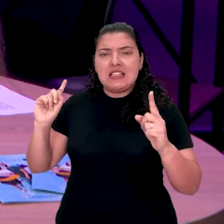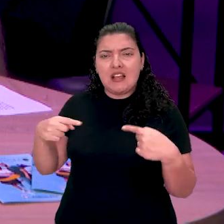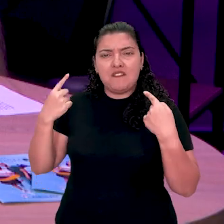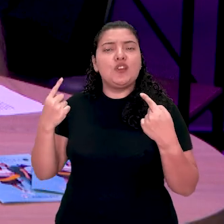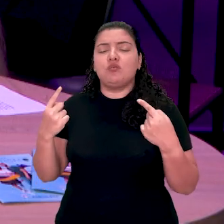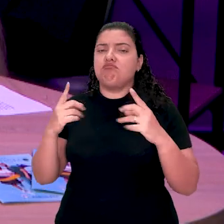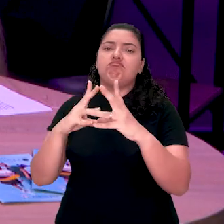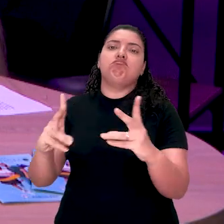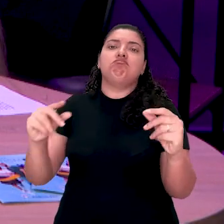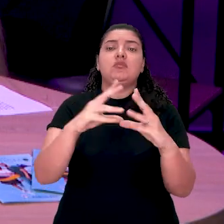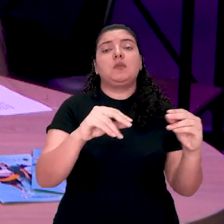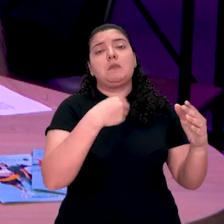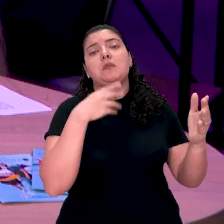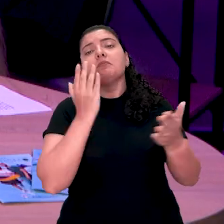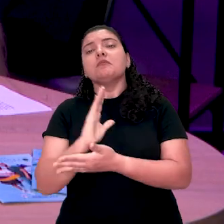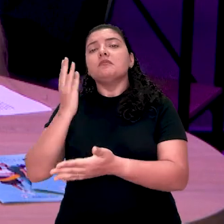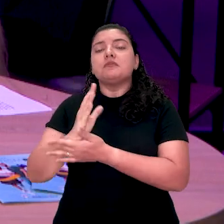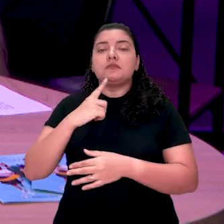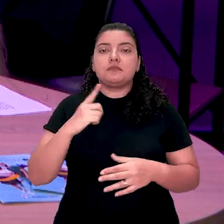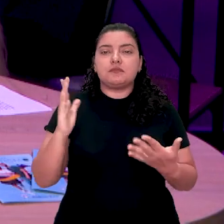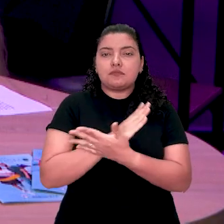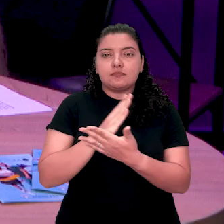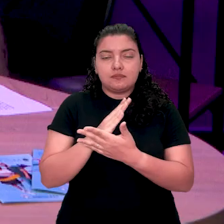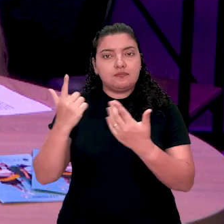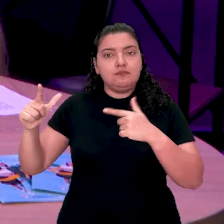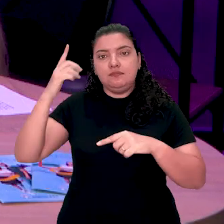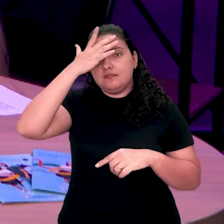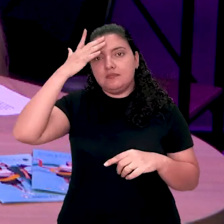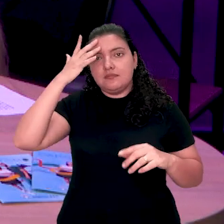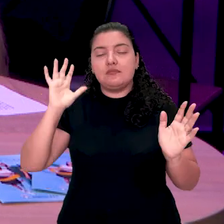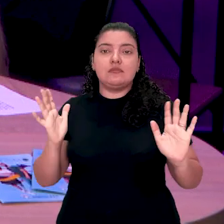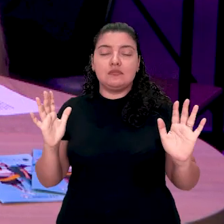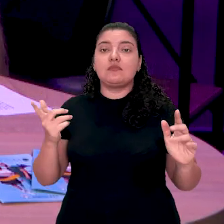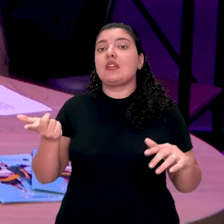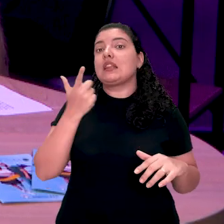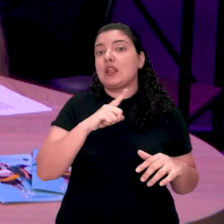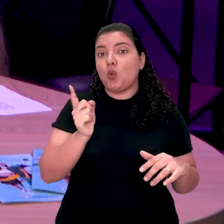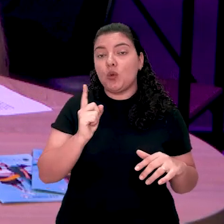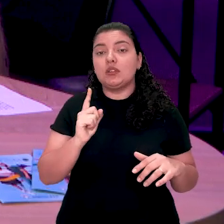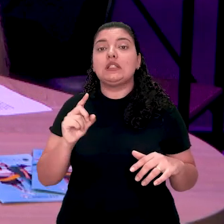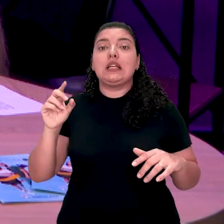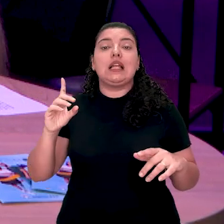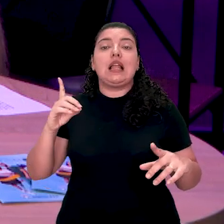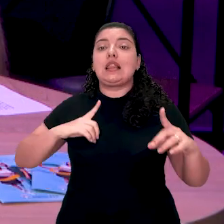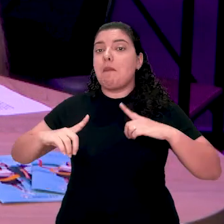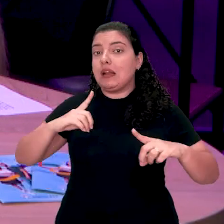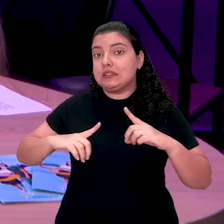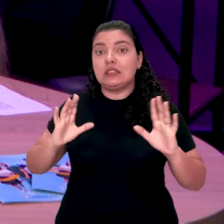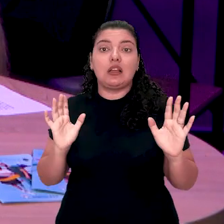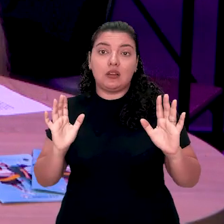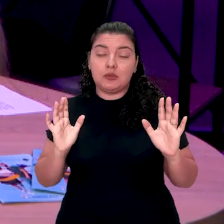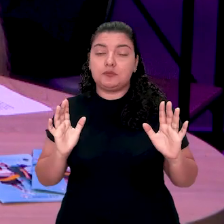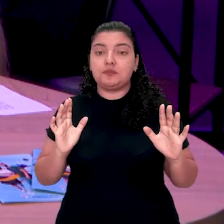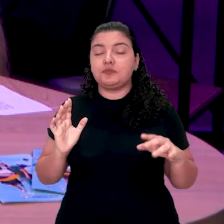você passou por situações que talvez outra pessoa não teria conseguido passar, assim, uma depressão, no mínimo, né?